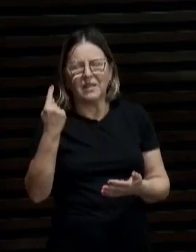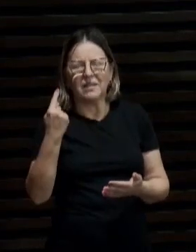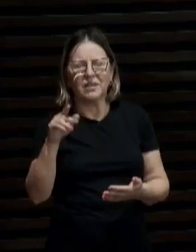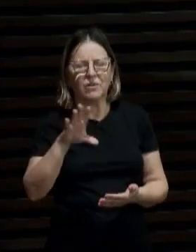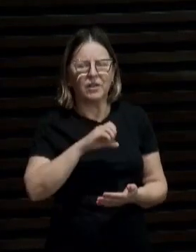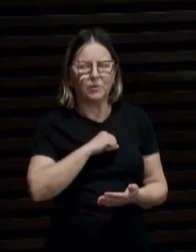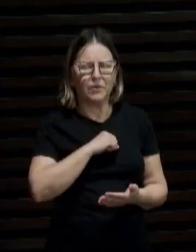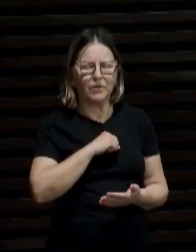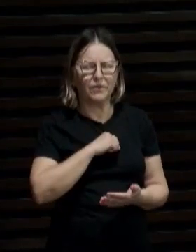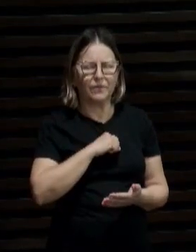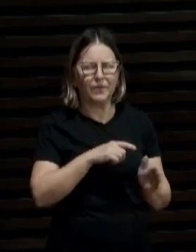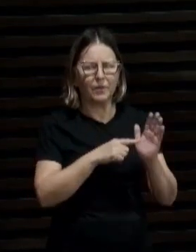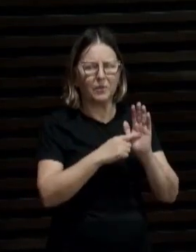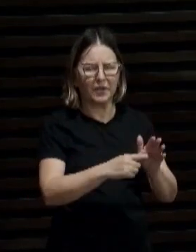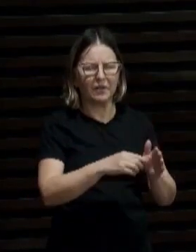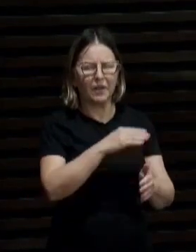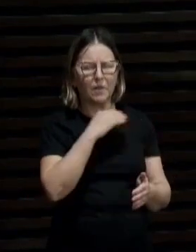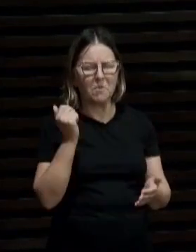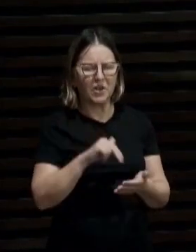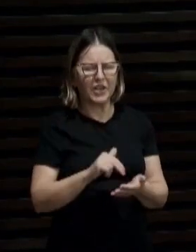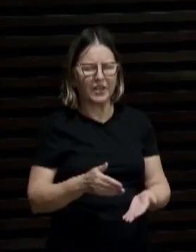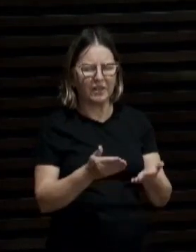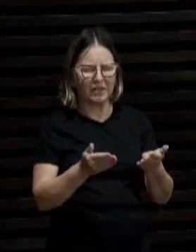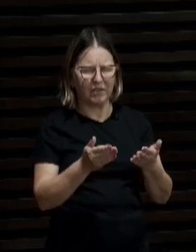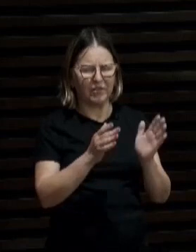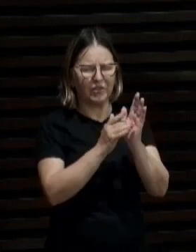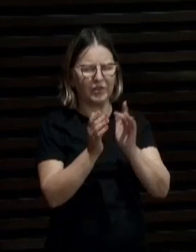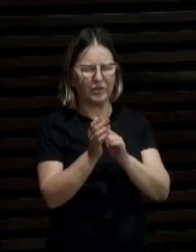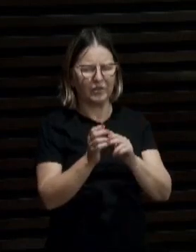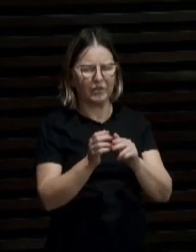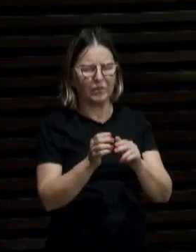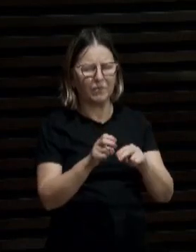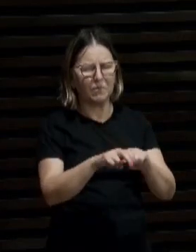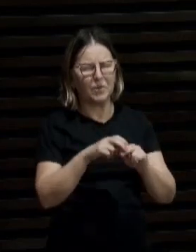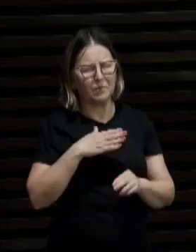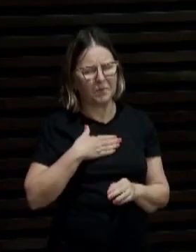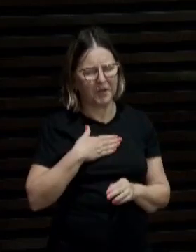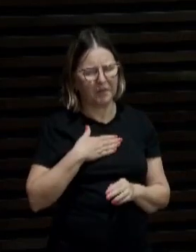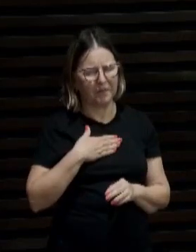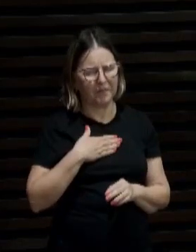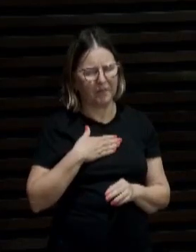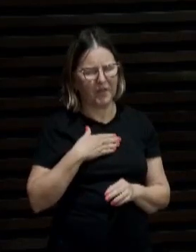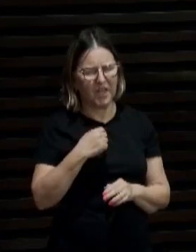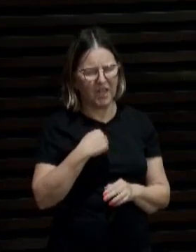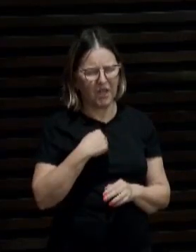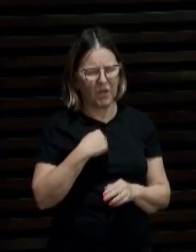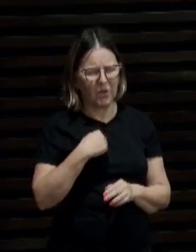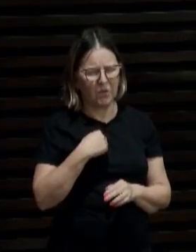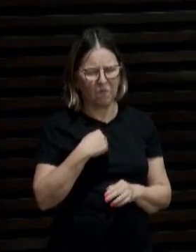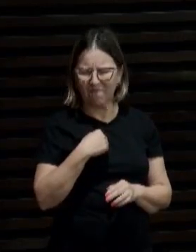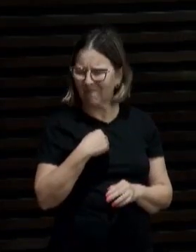na ressurreição de Jesus Cristo em meu favor, Pai. Uma pessoa absolutamente indigna e